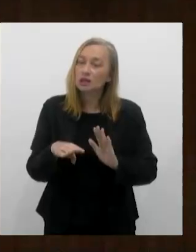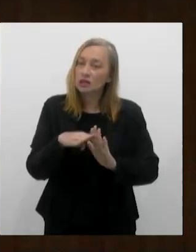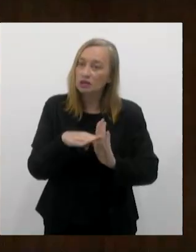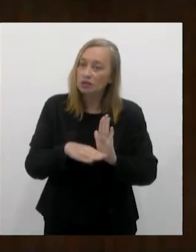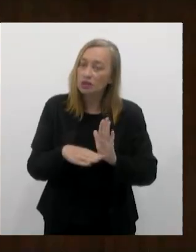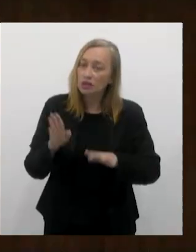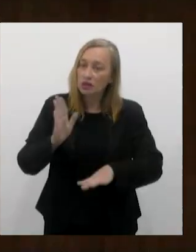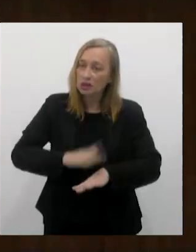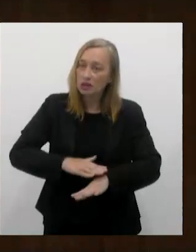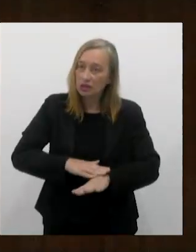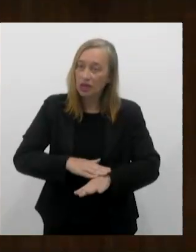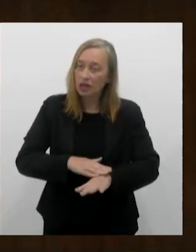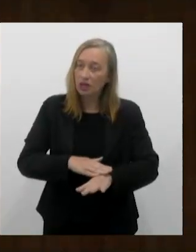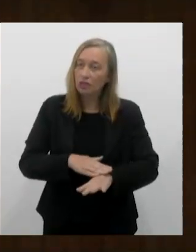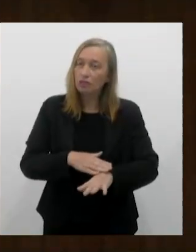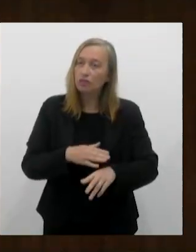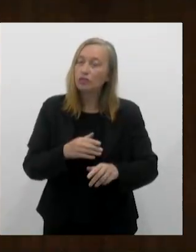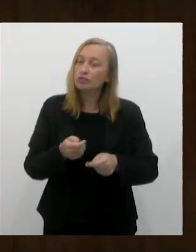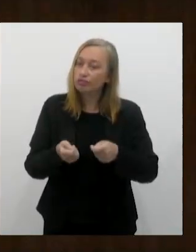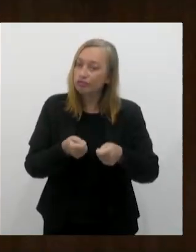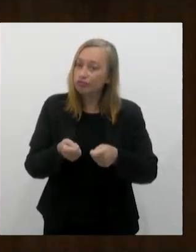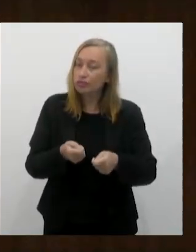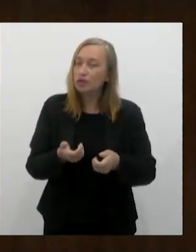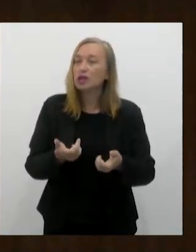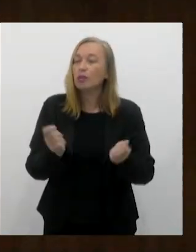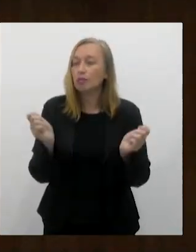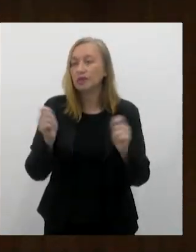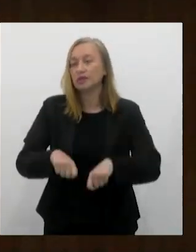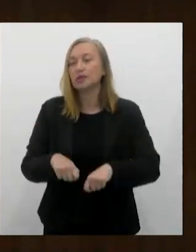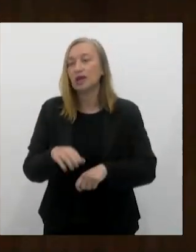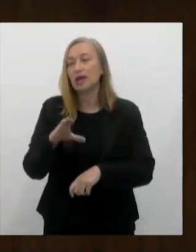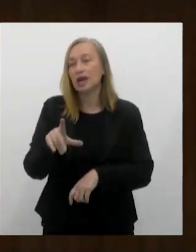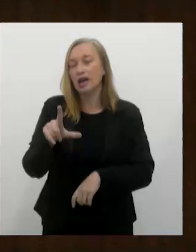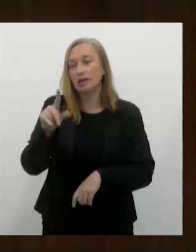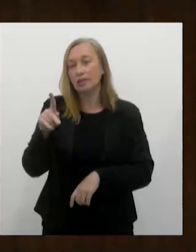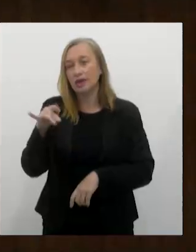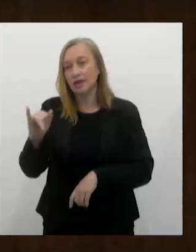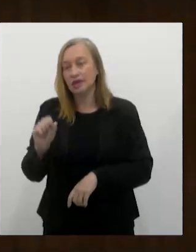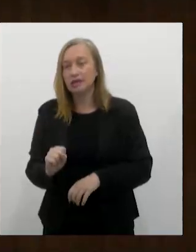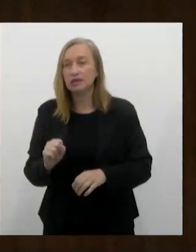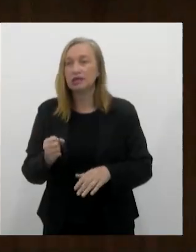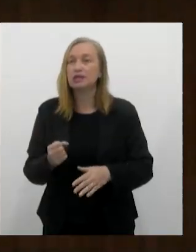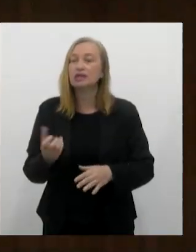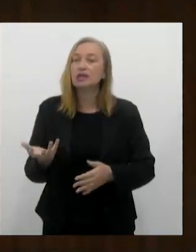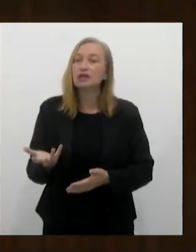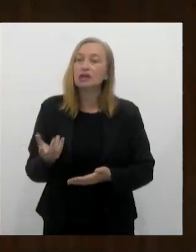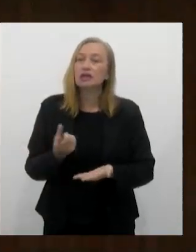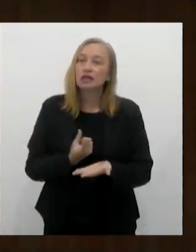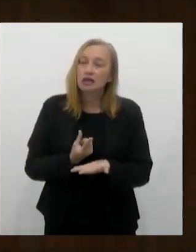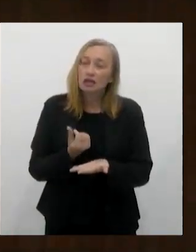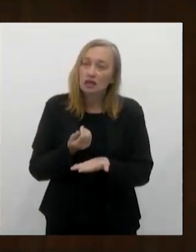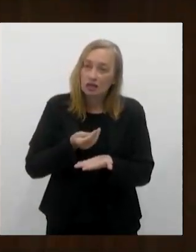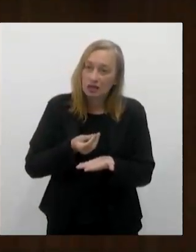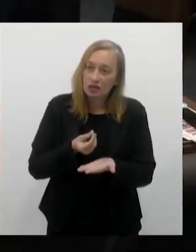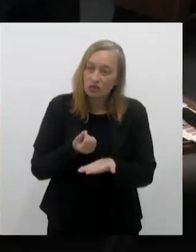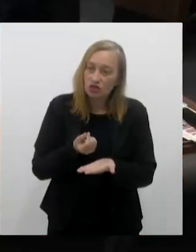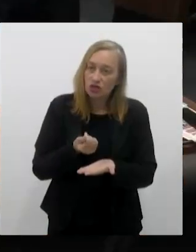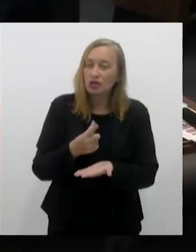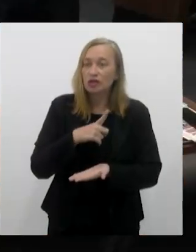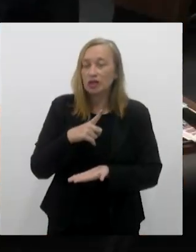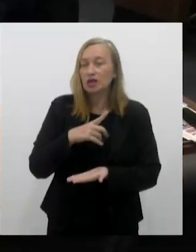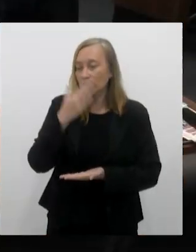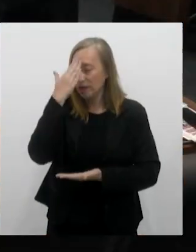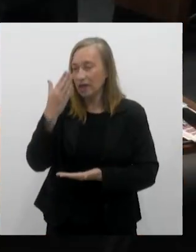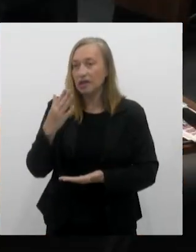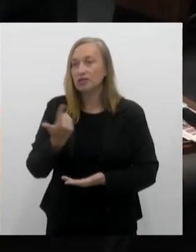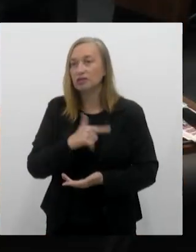tempo regulamentado e a gente ter a possibilidade das ILPIs recebendo esse recurso. Muito obrigada. Obrigado. Não